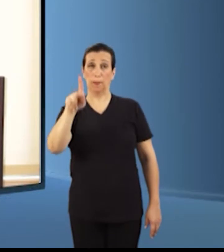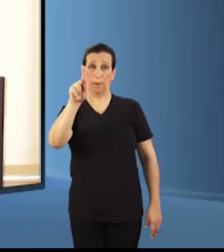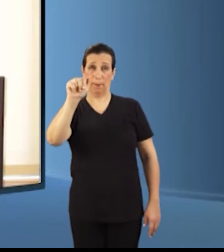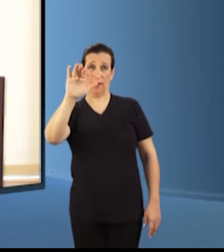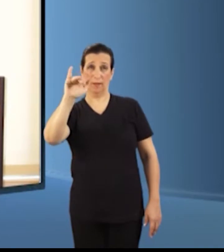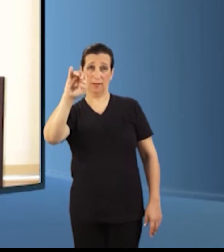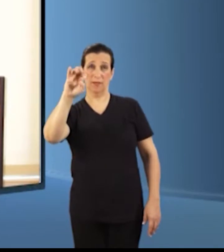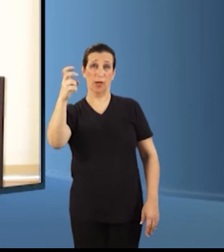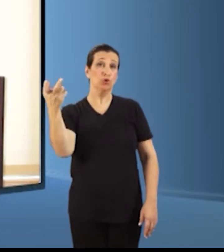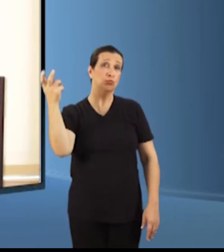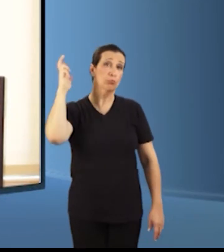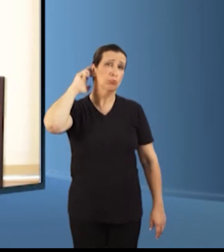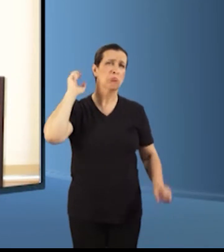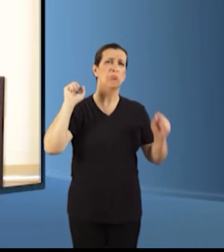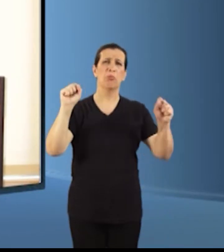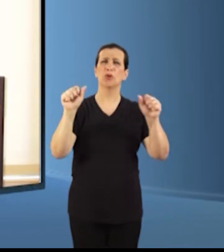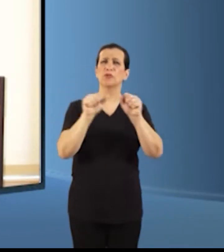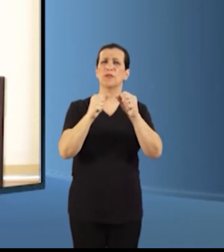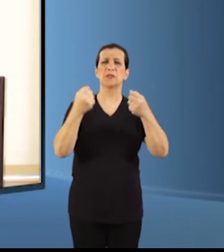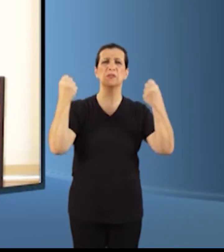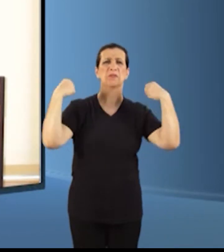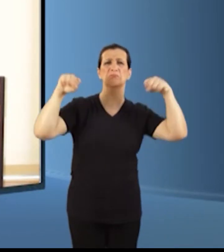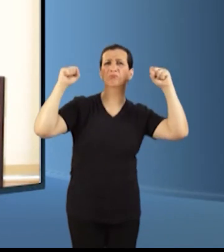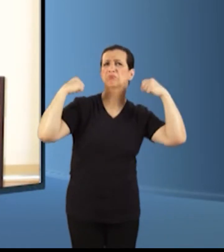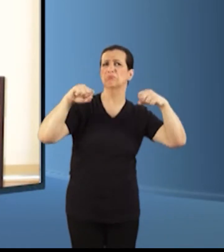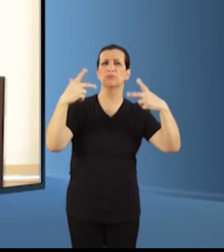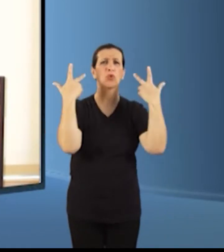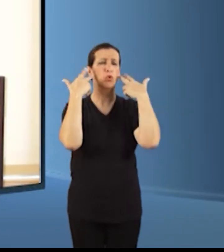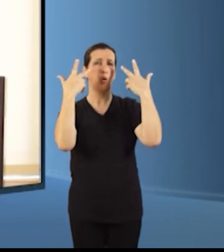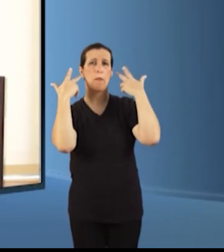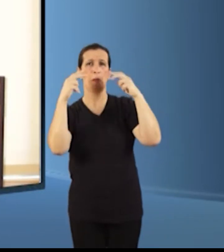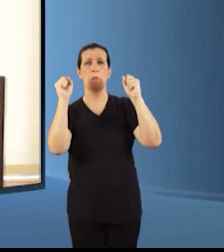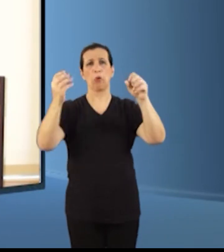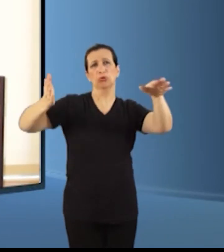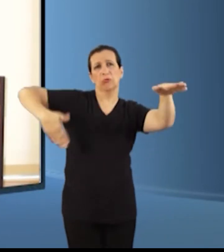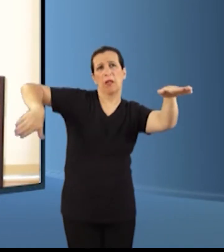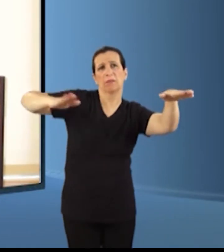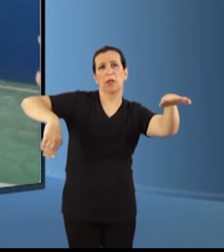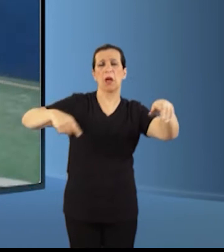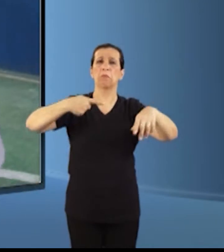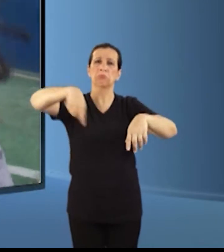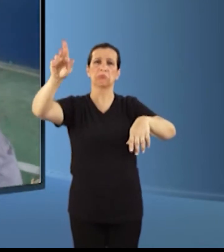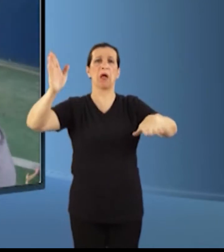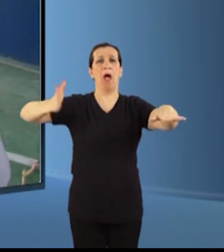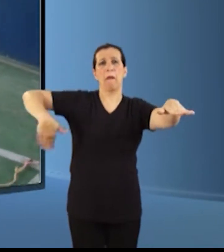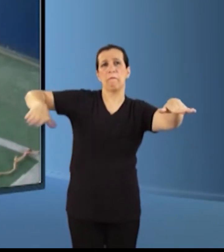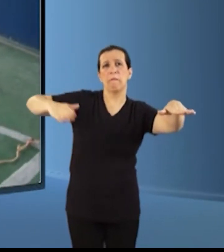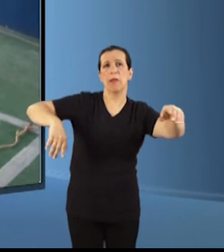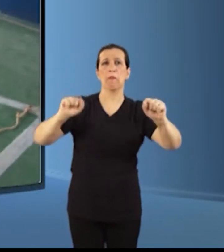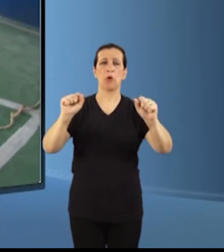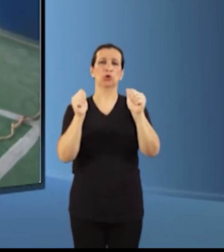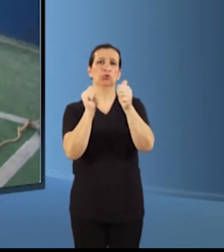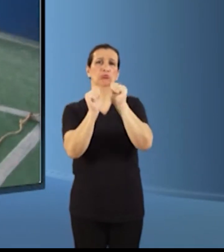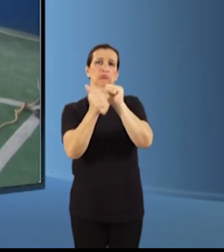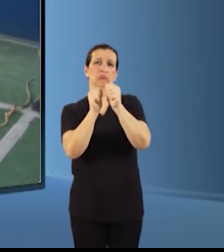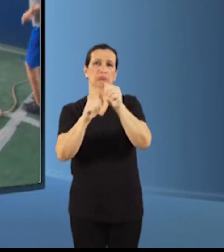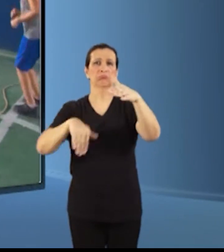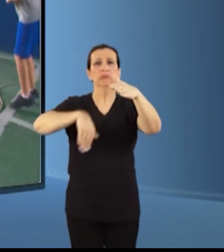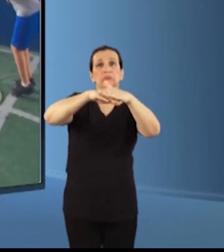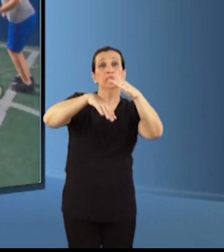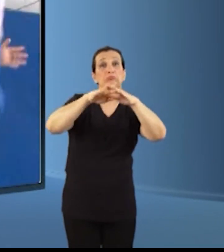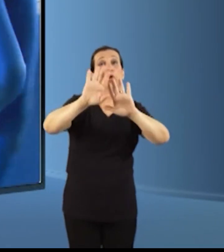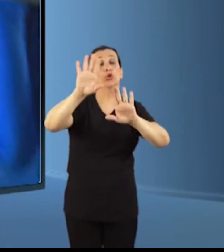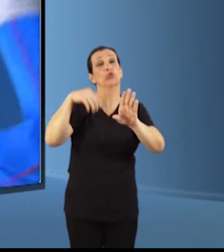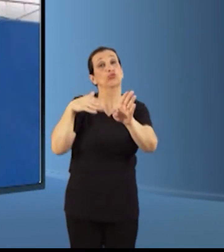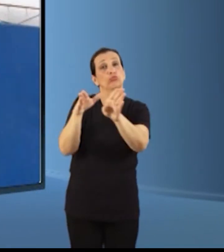O paciente implantado ele pode realizar atividades físicas normalmente. Ele pode nadar, pode ir na praia, pode jogar bola. Nós